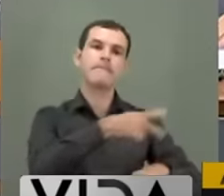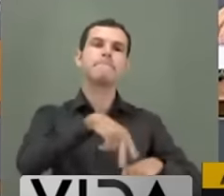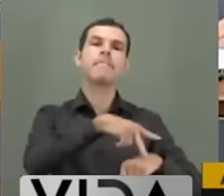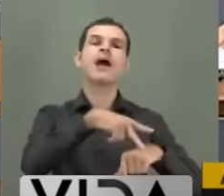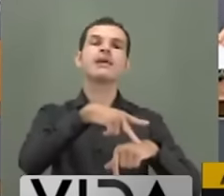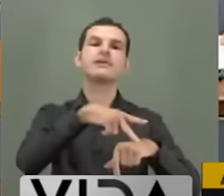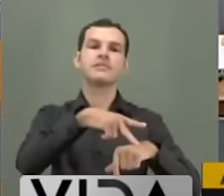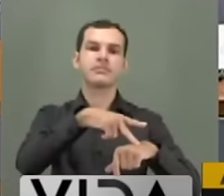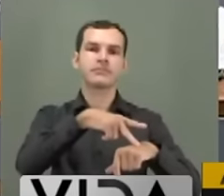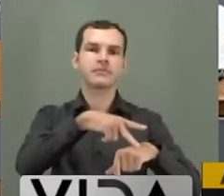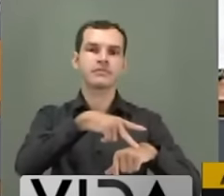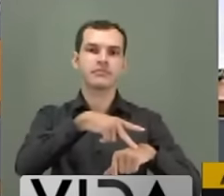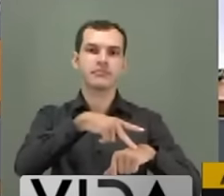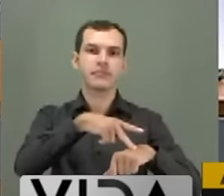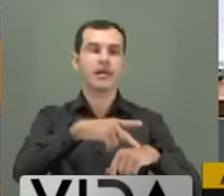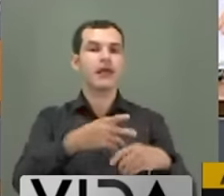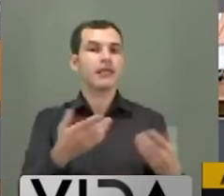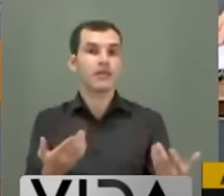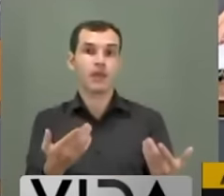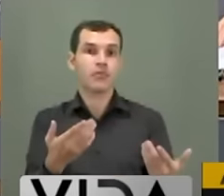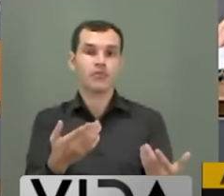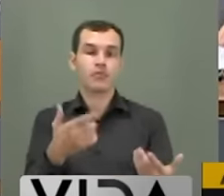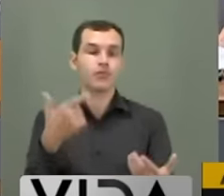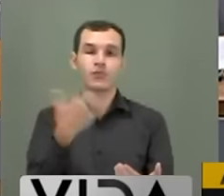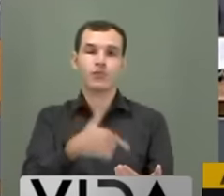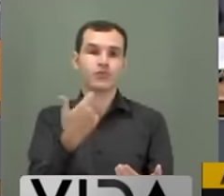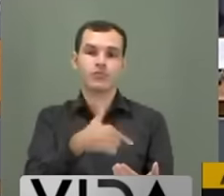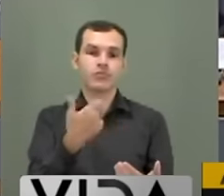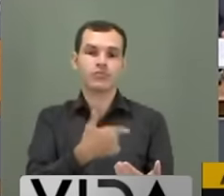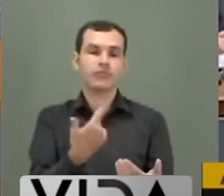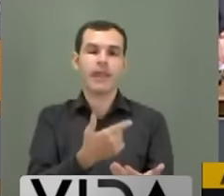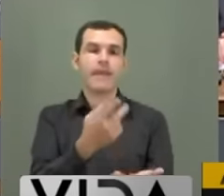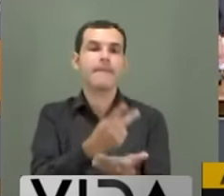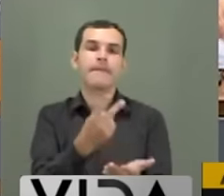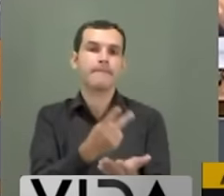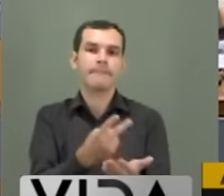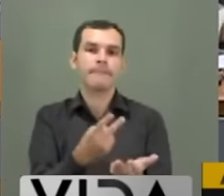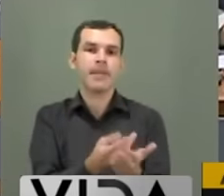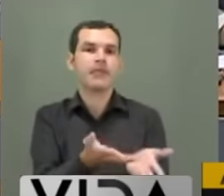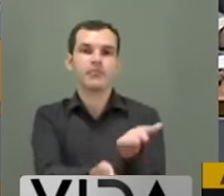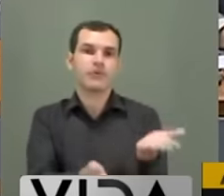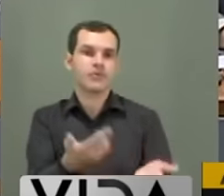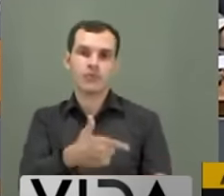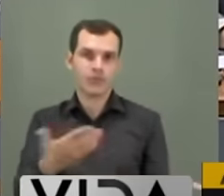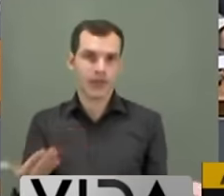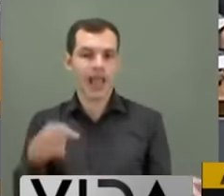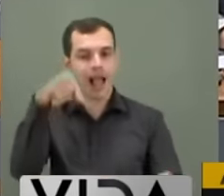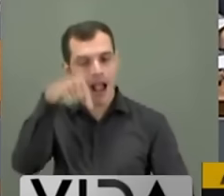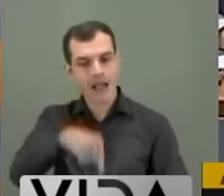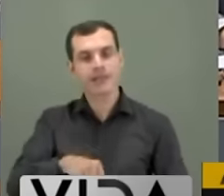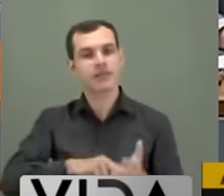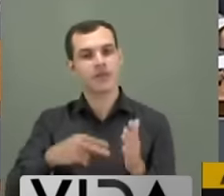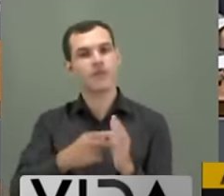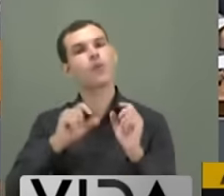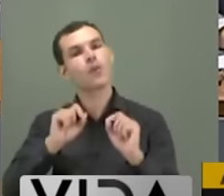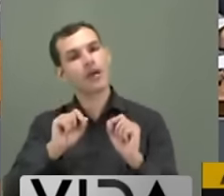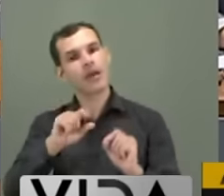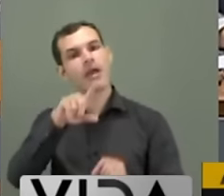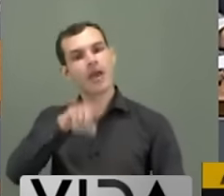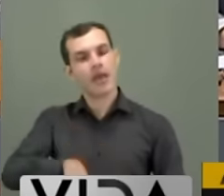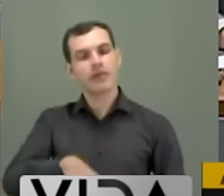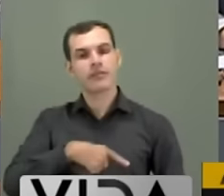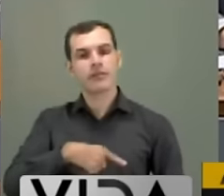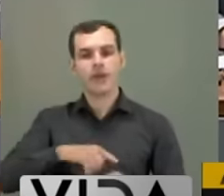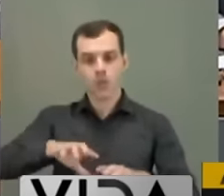não sofrem as mesmas consequências. Aqui há uma escolha política de perseguição a uma fatia daqueles que